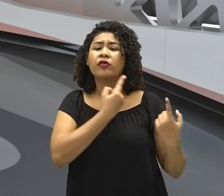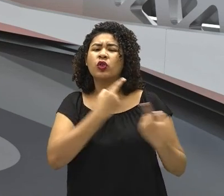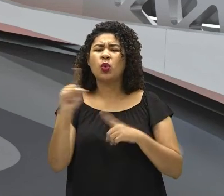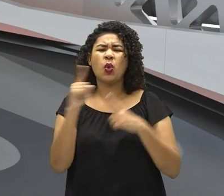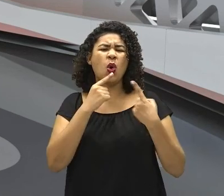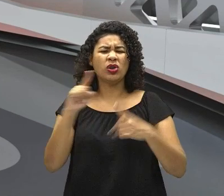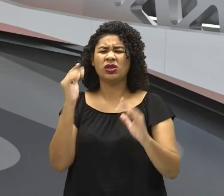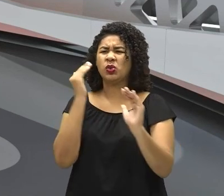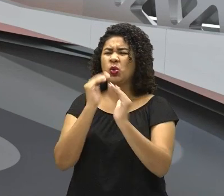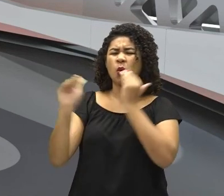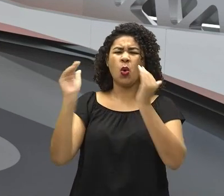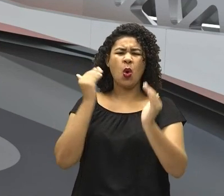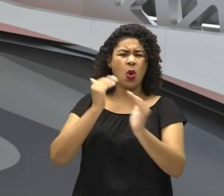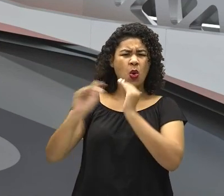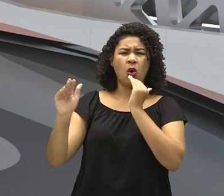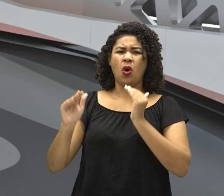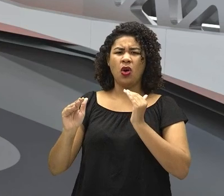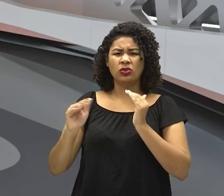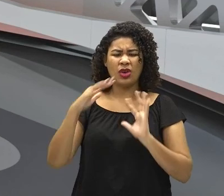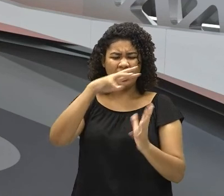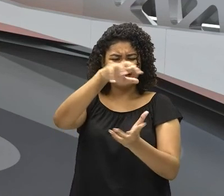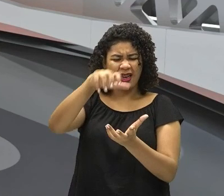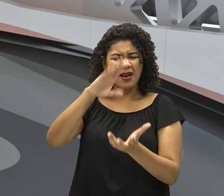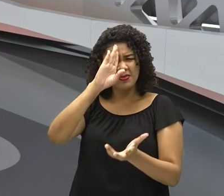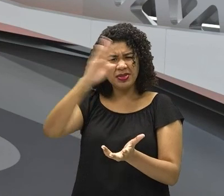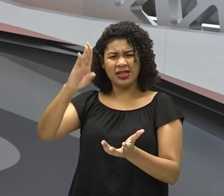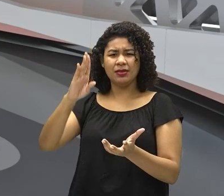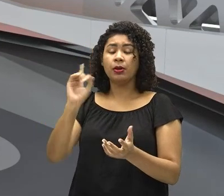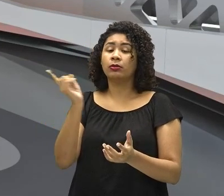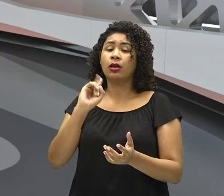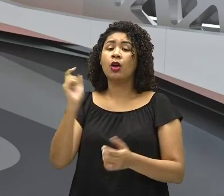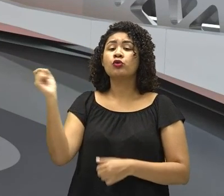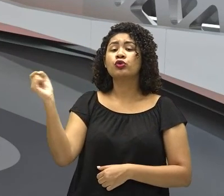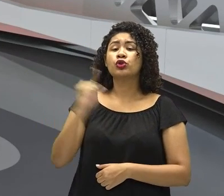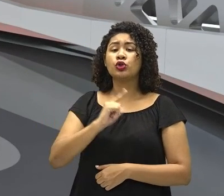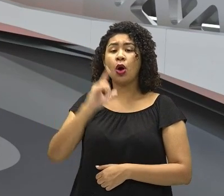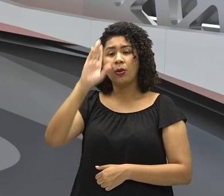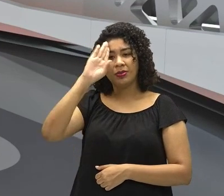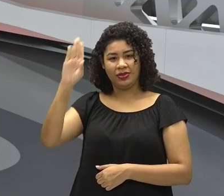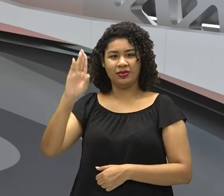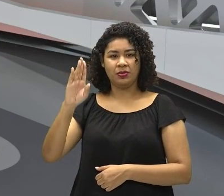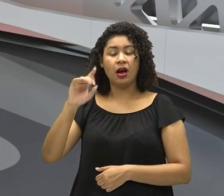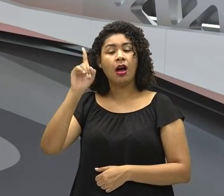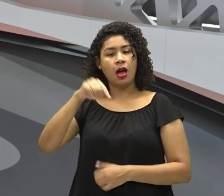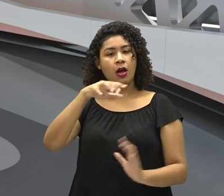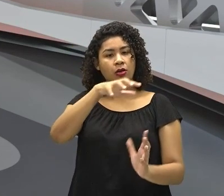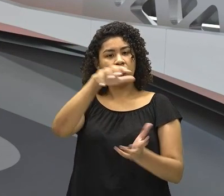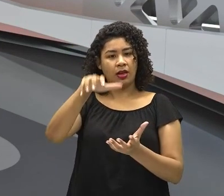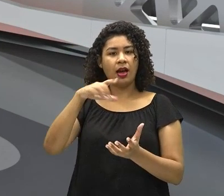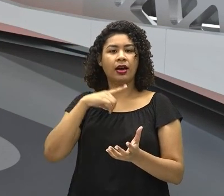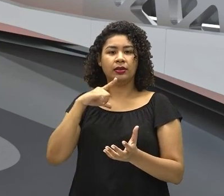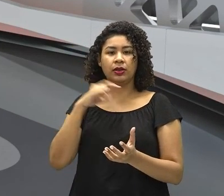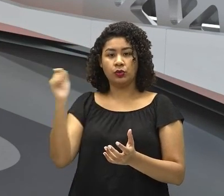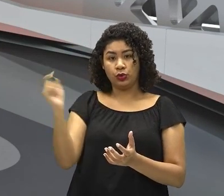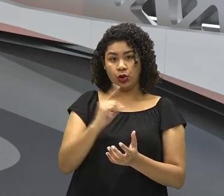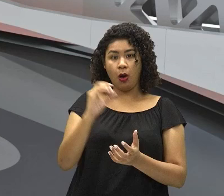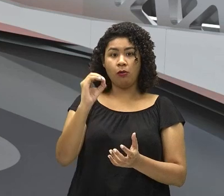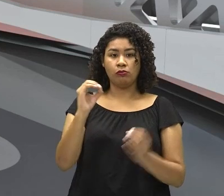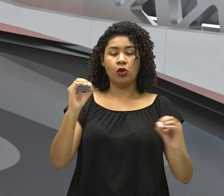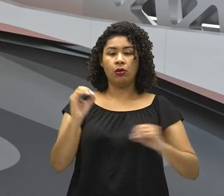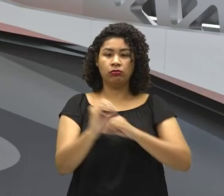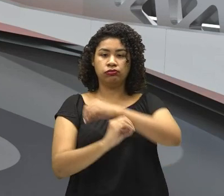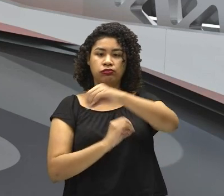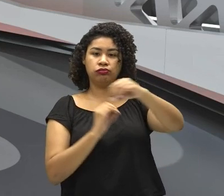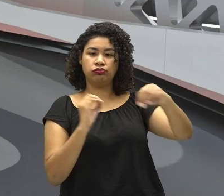a Terra não é o centro do universo, ao contrário, é o Sol. É a Terra que orbita em torno do Sol, fazendo